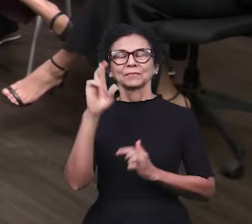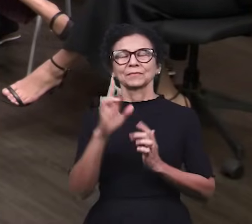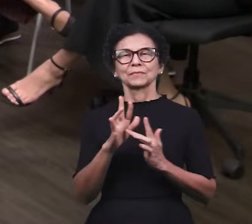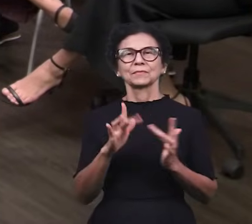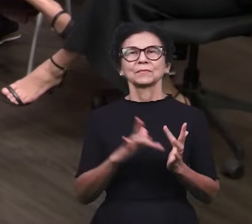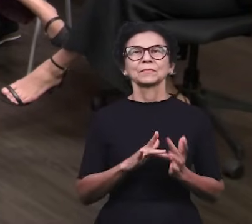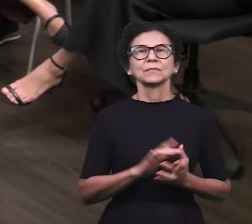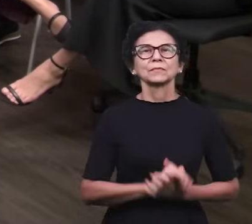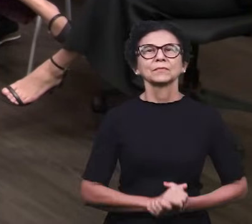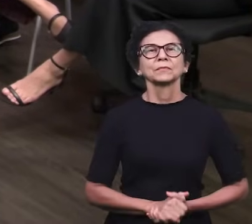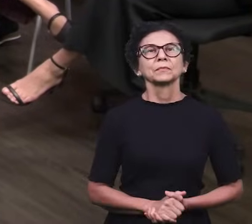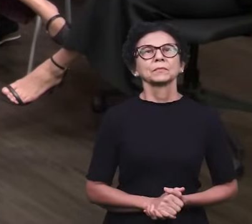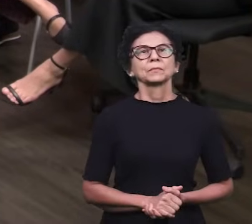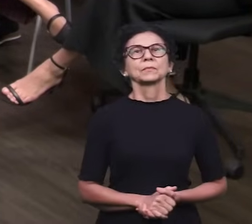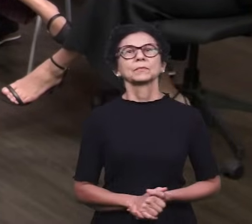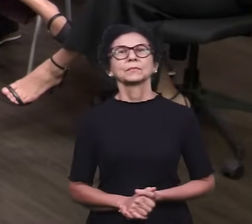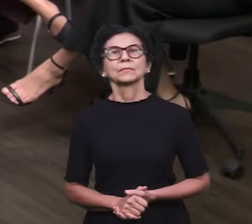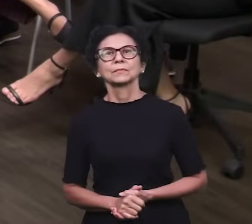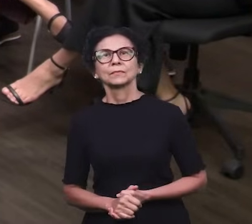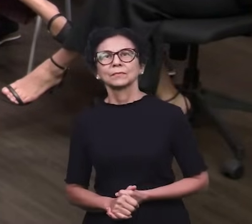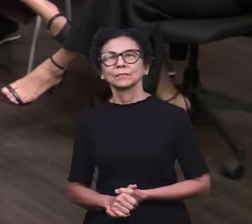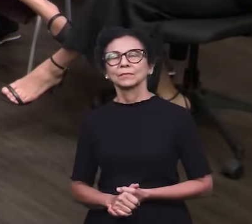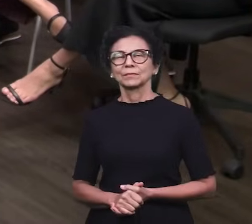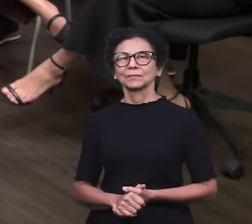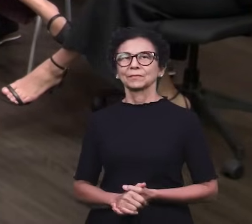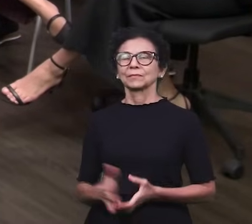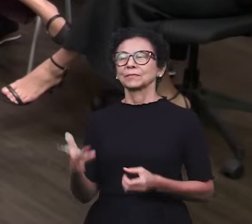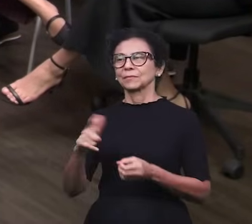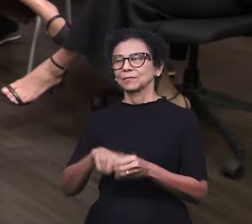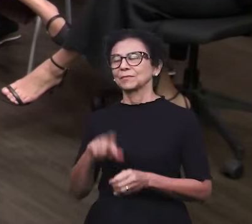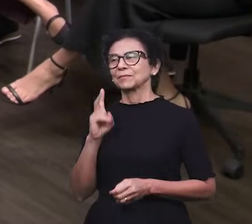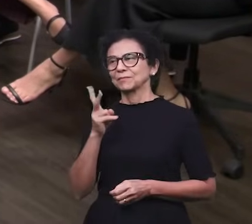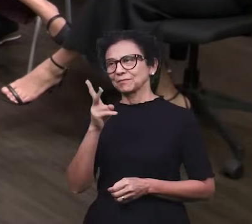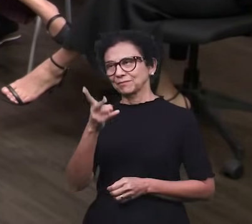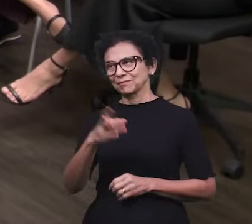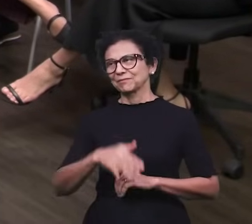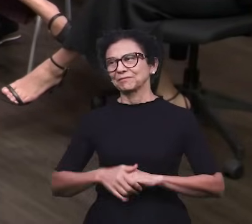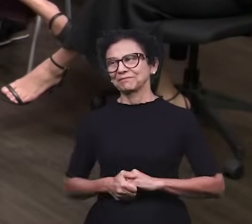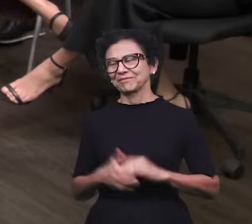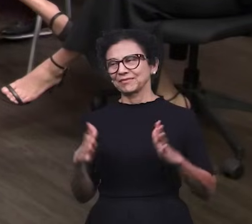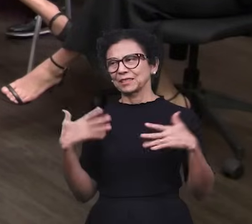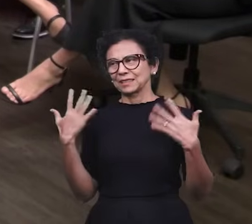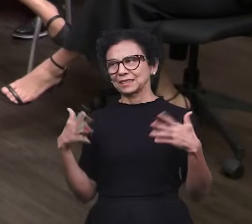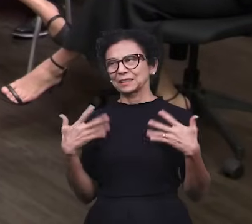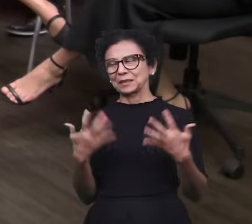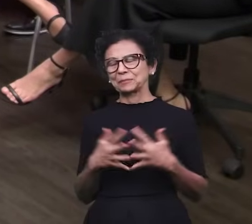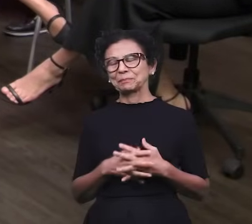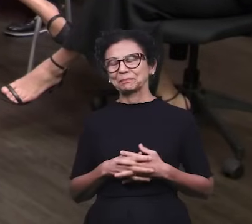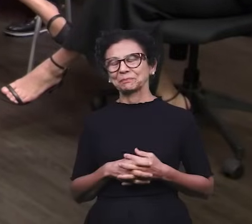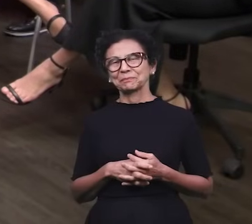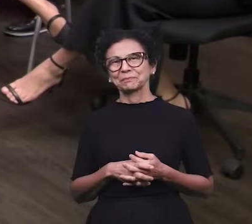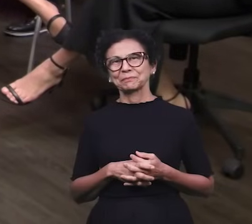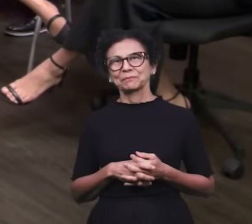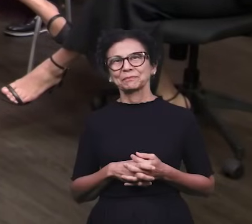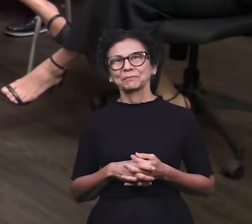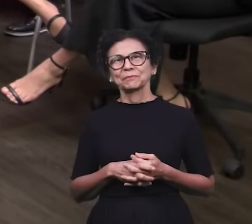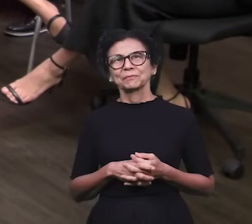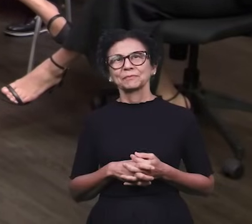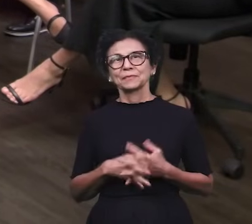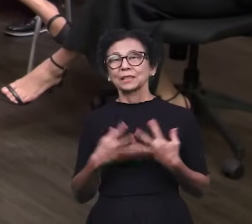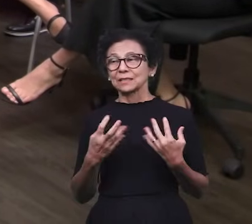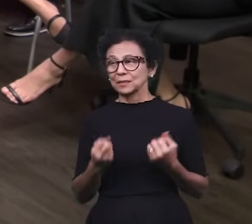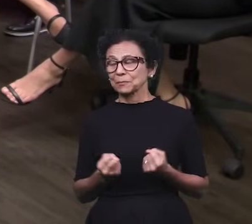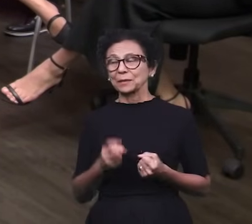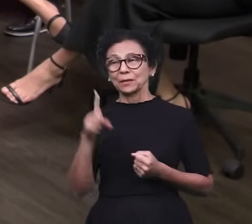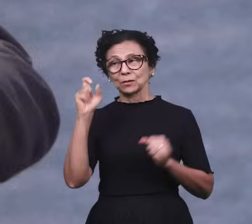Paz do Senhor, paz aos do Senhor. Jovens, a paz do Senhor. A casa de vocês, voltem sempre, será uma grande alegria recebê-los, tá bom? Deus